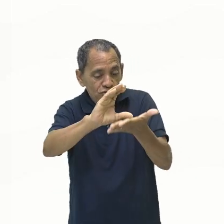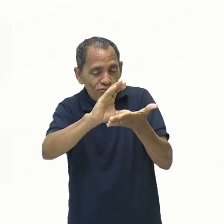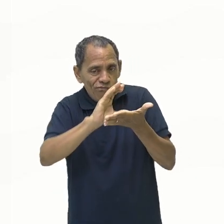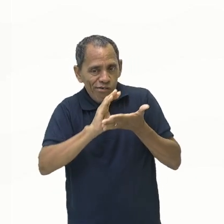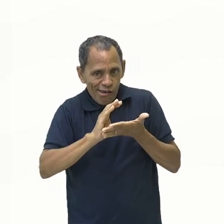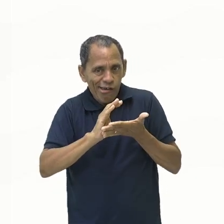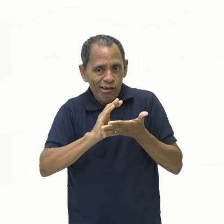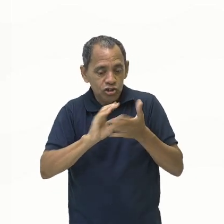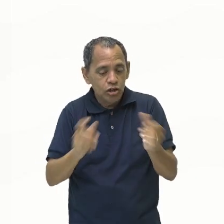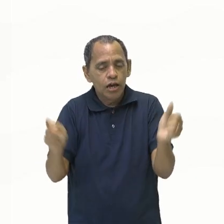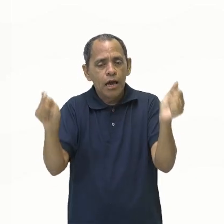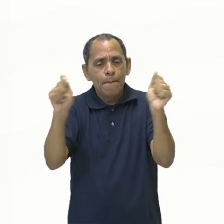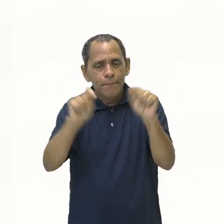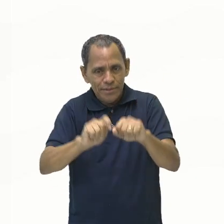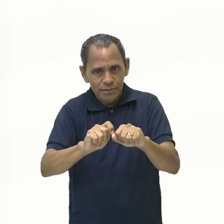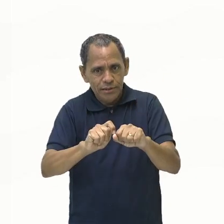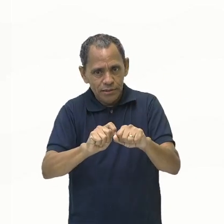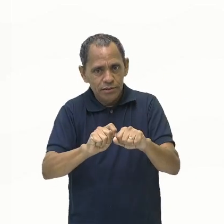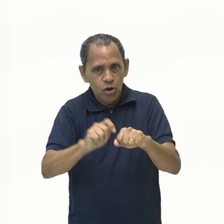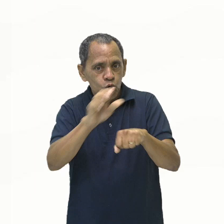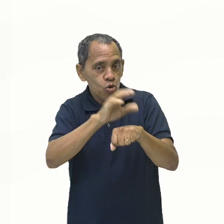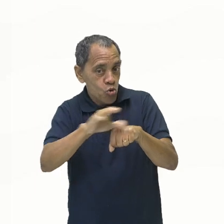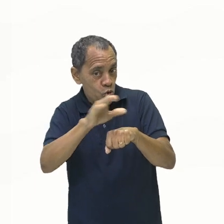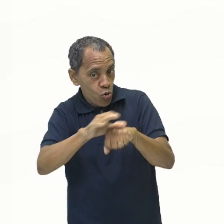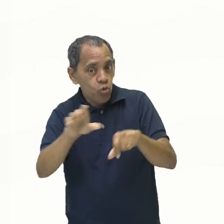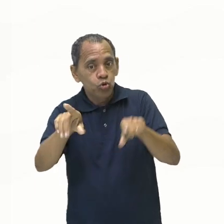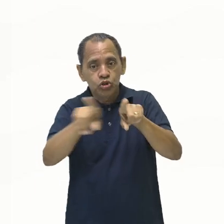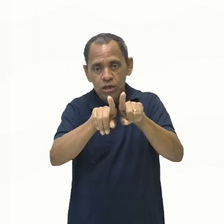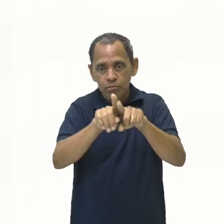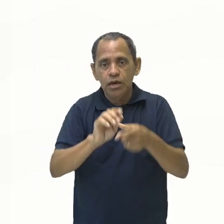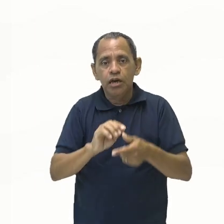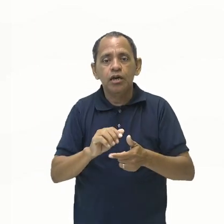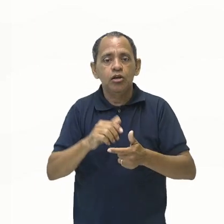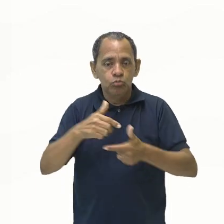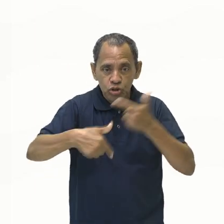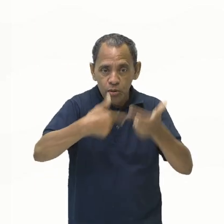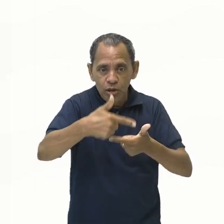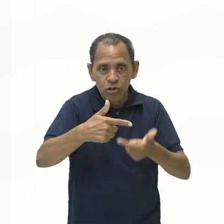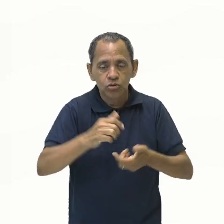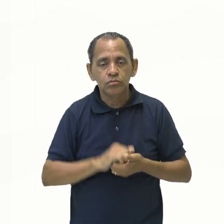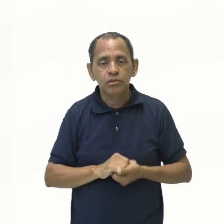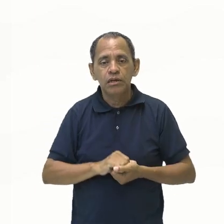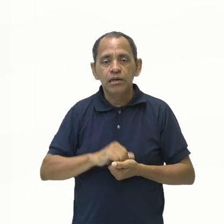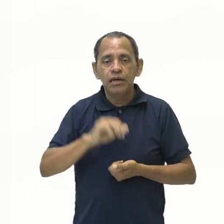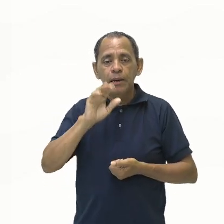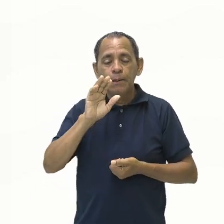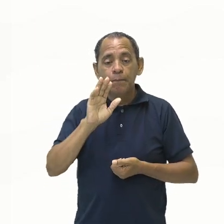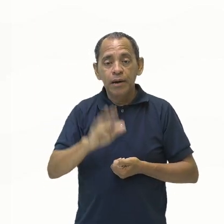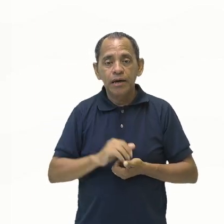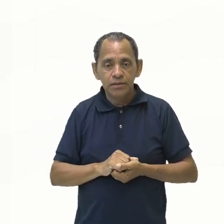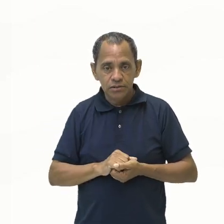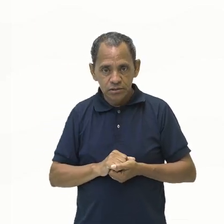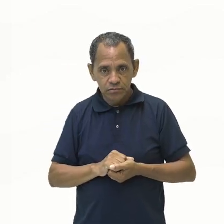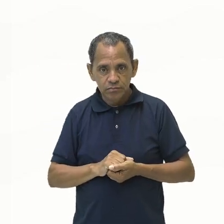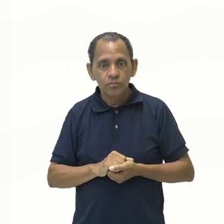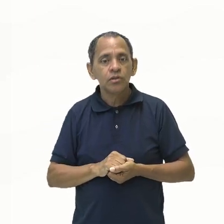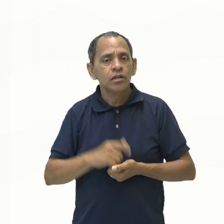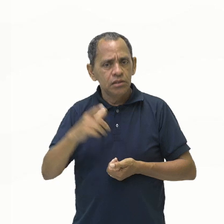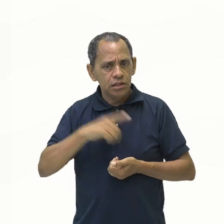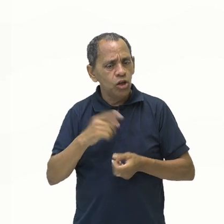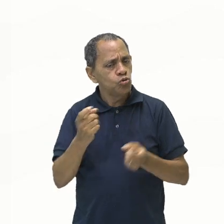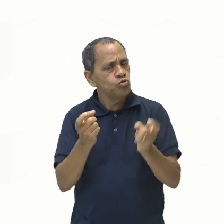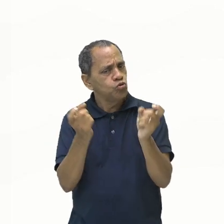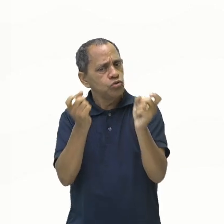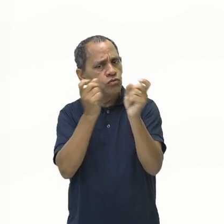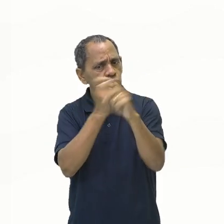capacitação profissional. Mas, como já tinha adiantado ali um pouquinho antes, a respeito dos desafios do